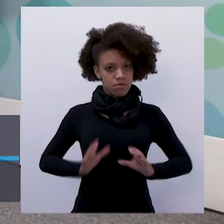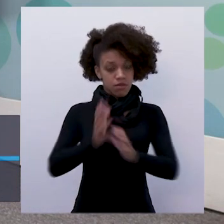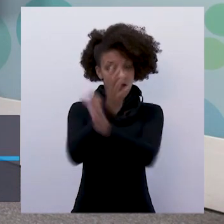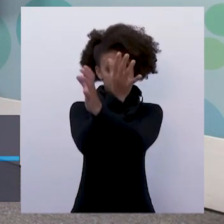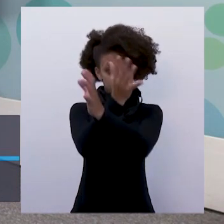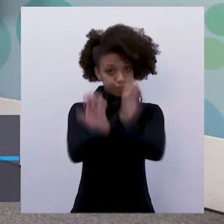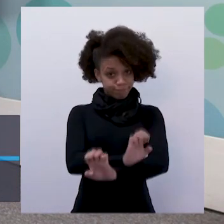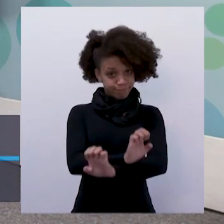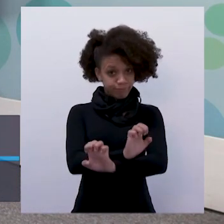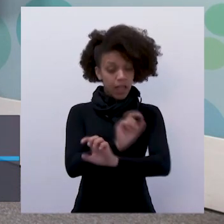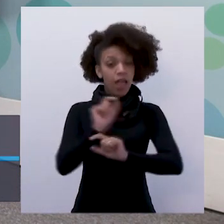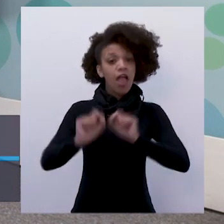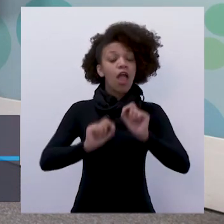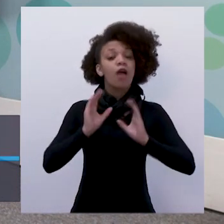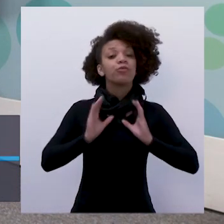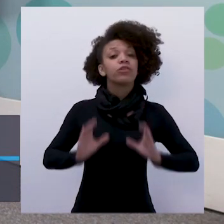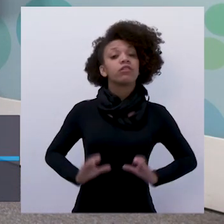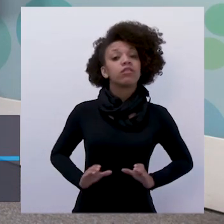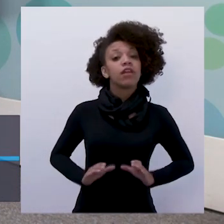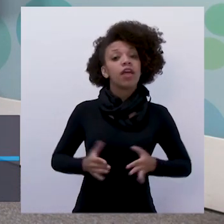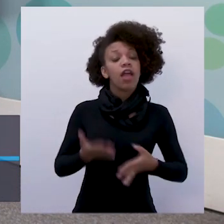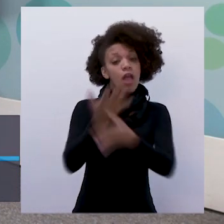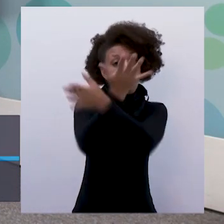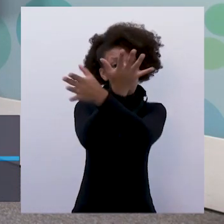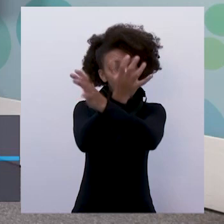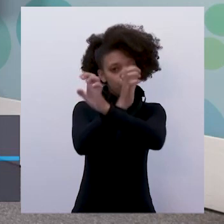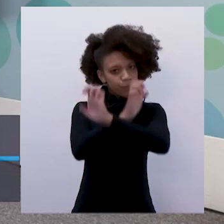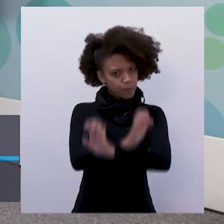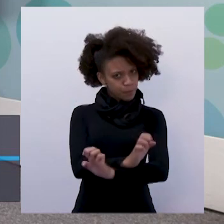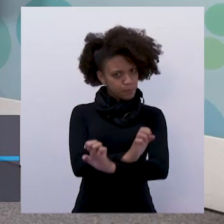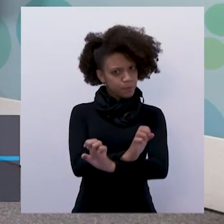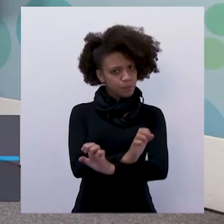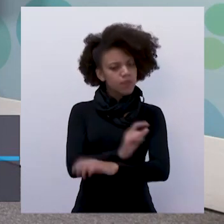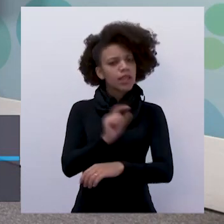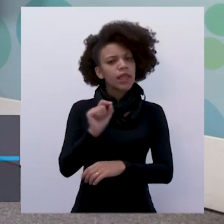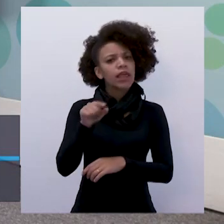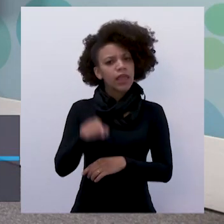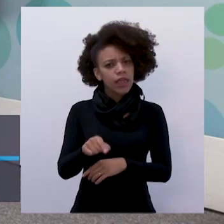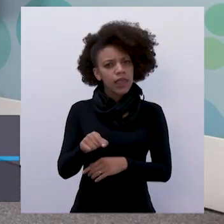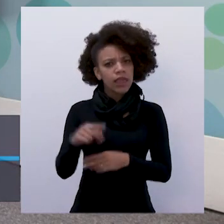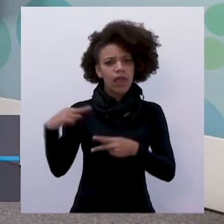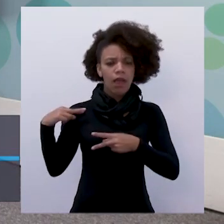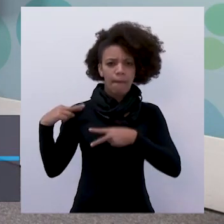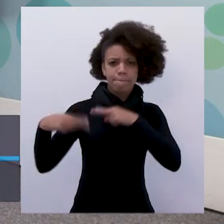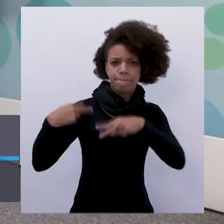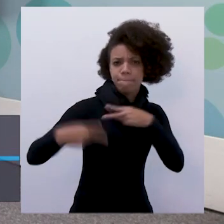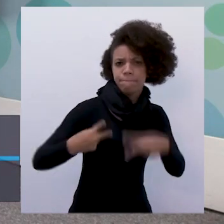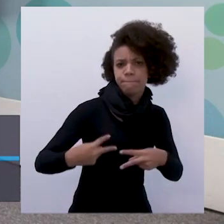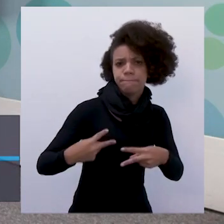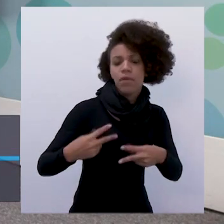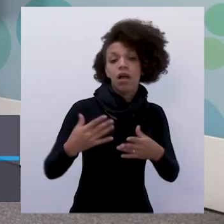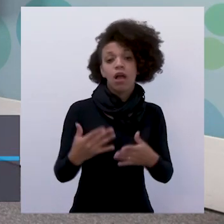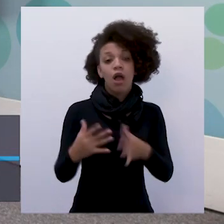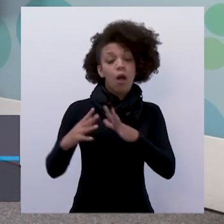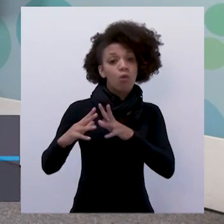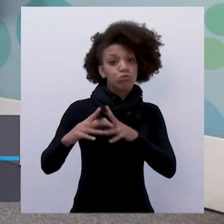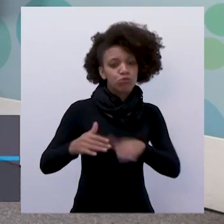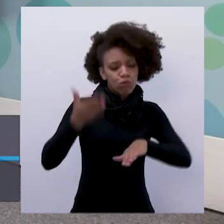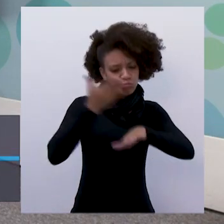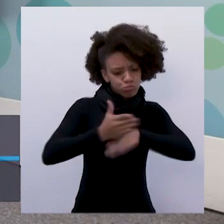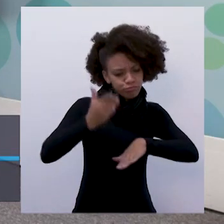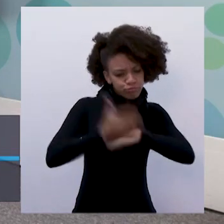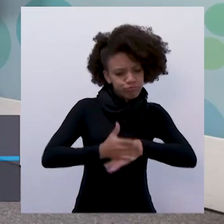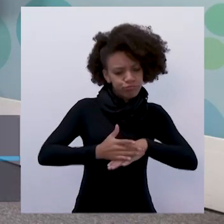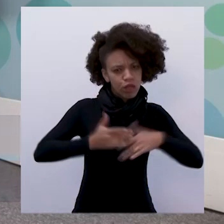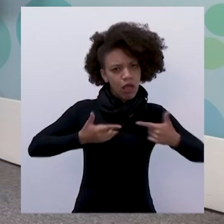era o cidadão, né, era o espartano ali, que é descendente dos dórios, passar por todo o treinamento